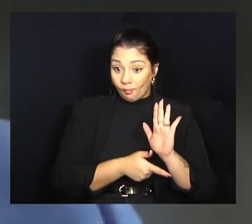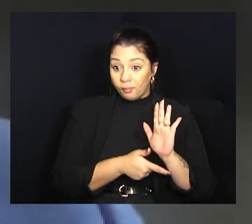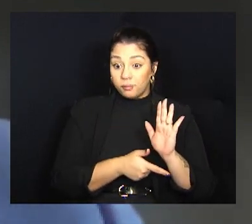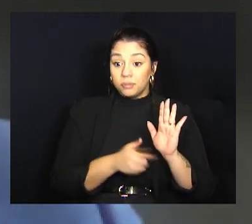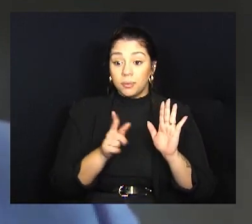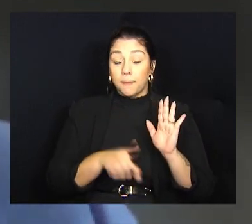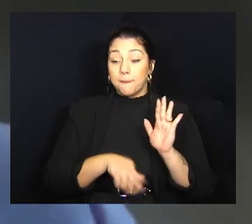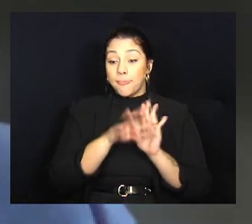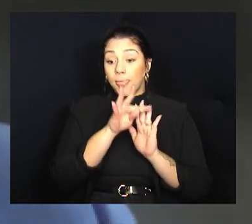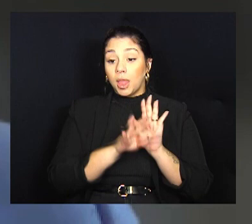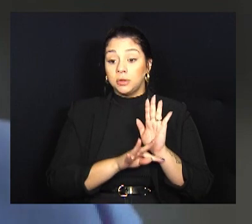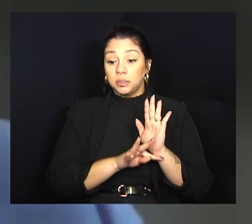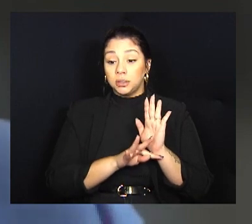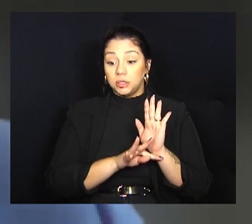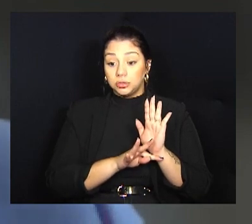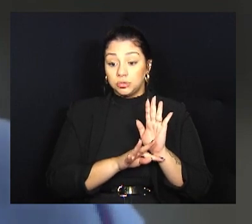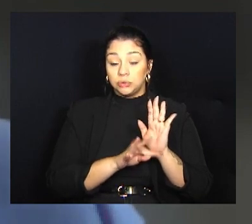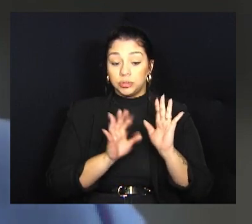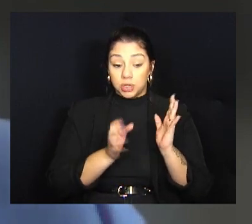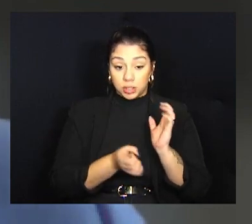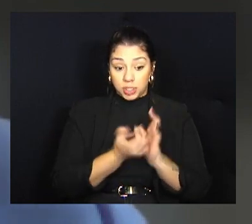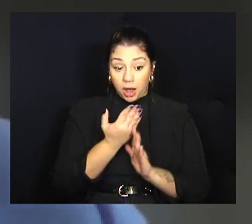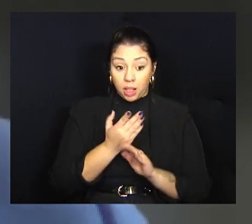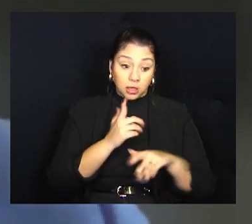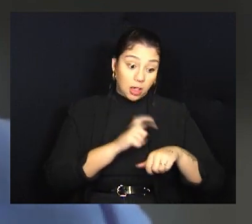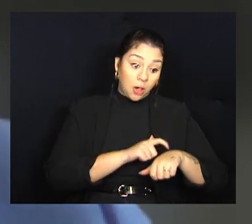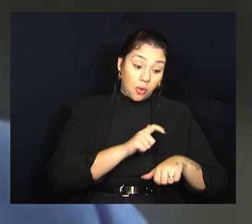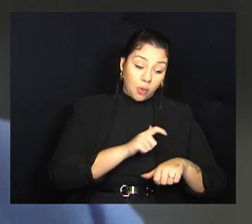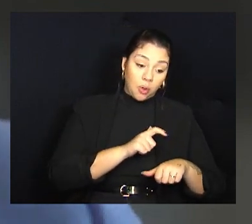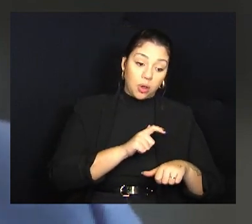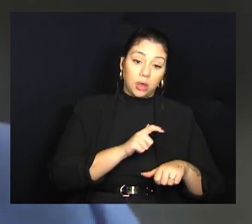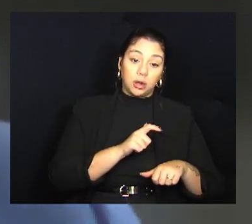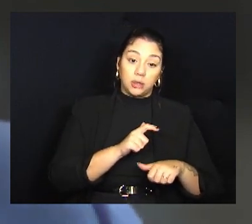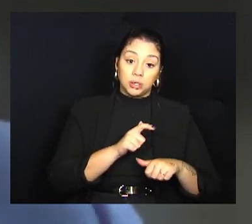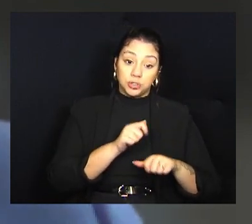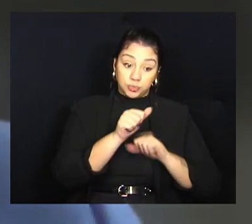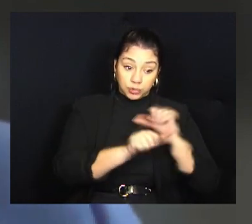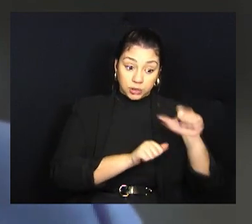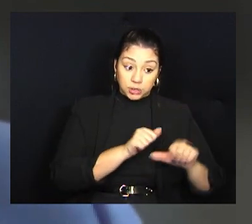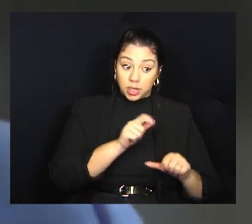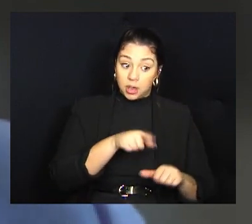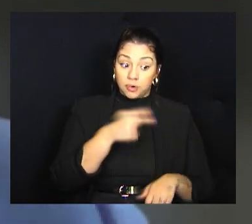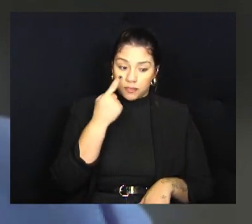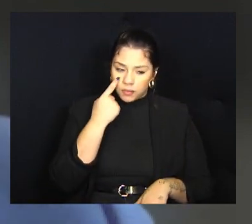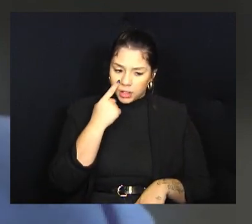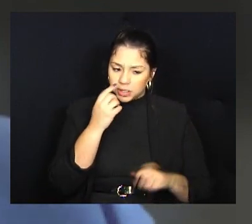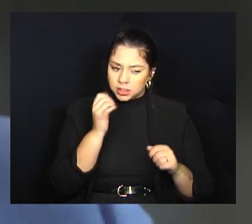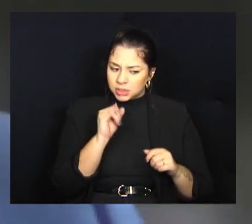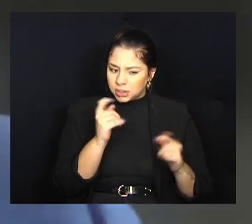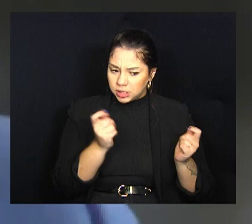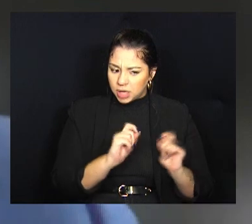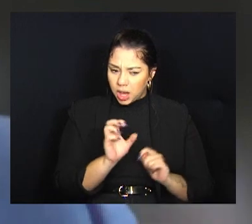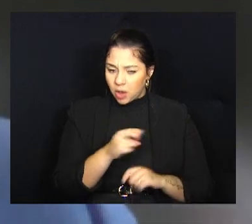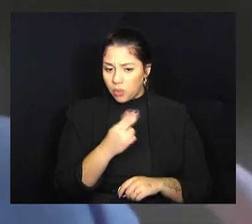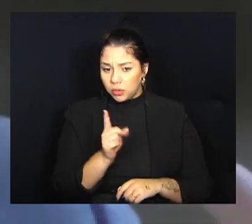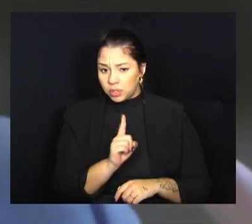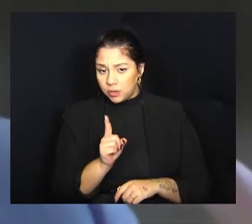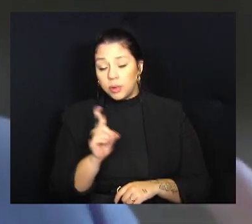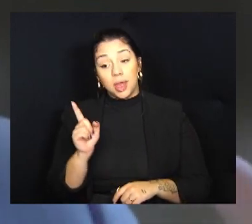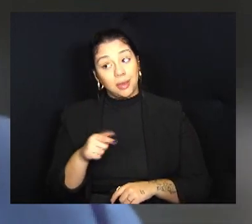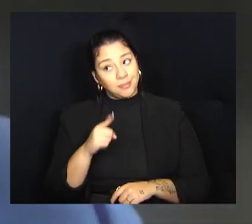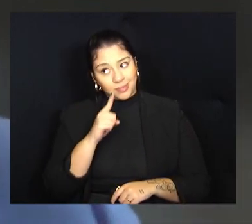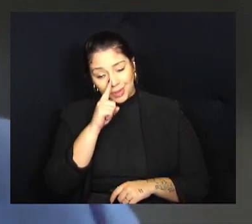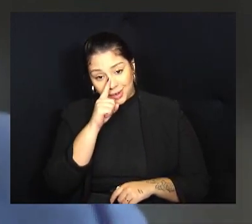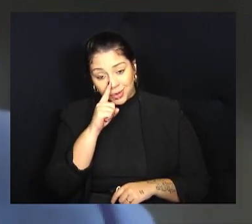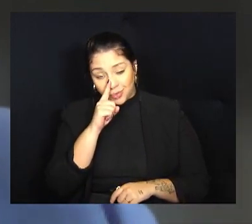texto para depois, no momento de transição, verificar a sua viabilidade. Isso é meio perigoso. Mas, pelo menos,